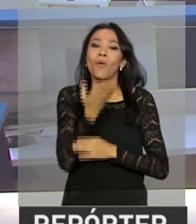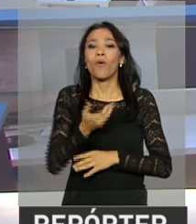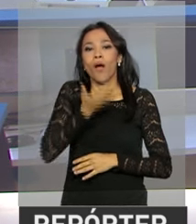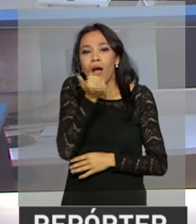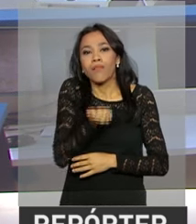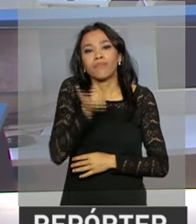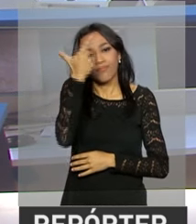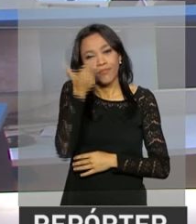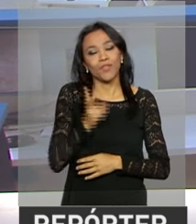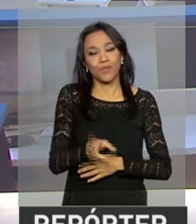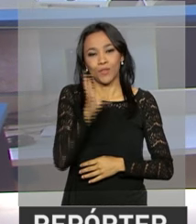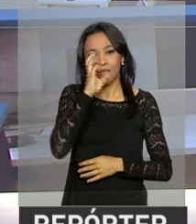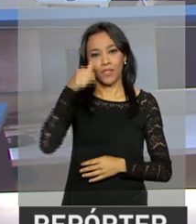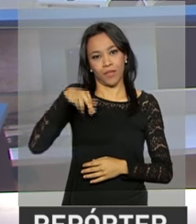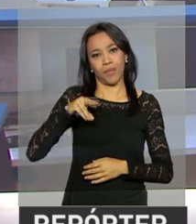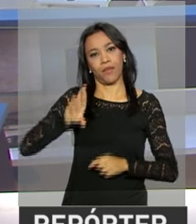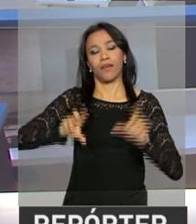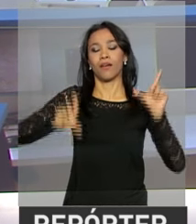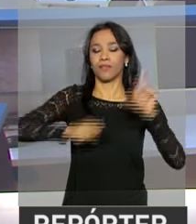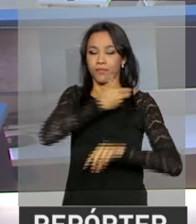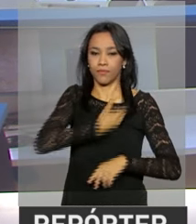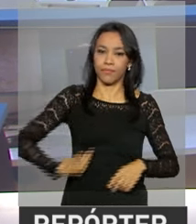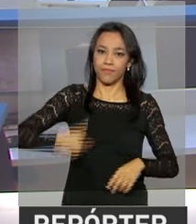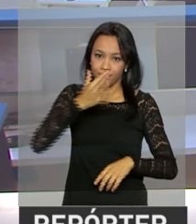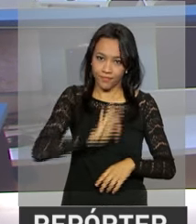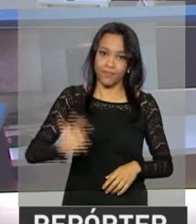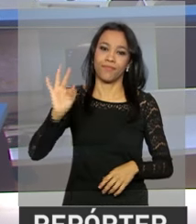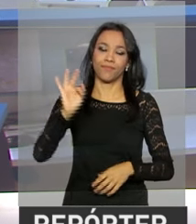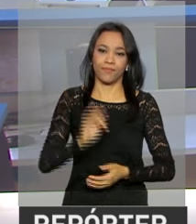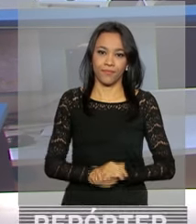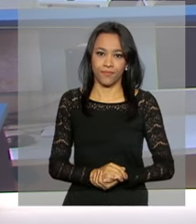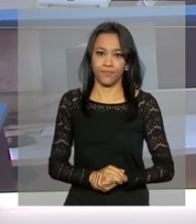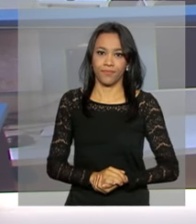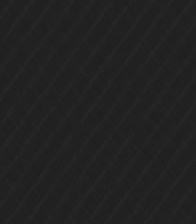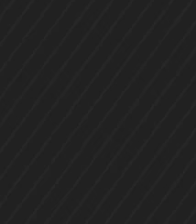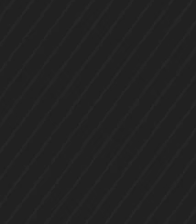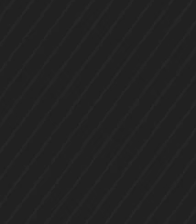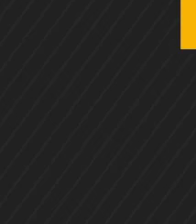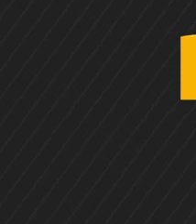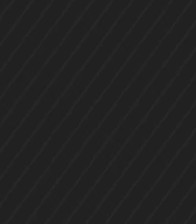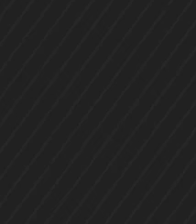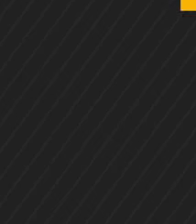almoço e continue com a gente aqui na NBR a TV do Governo Federal